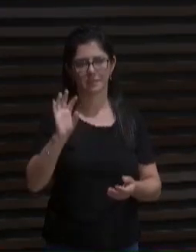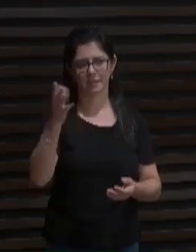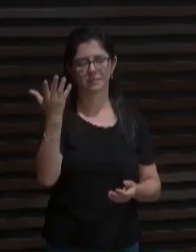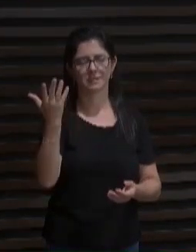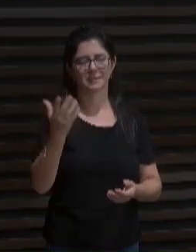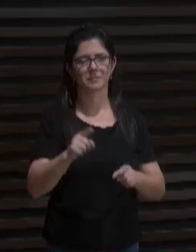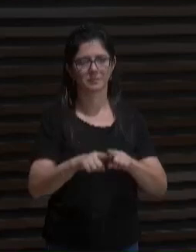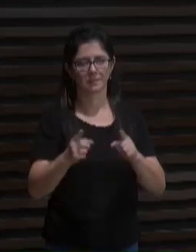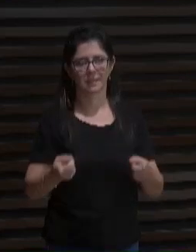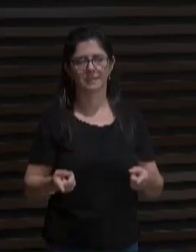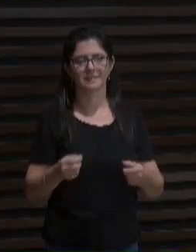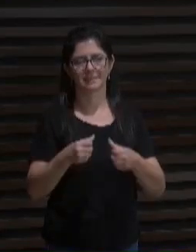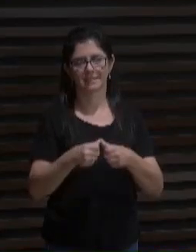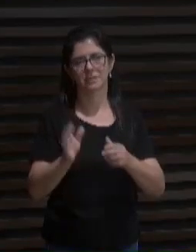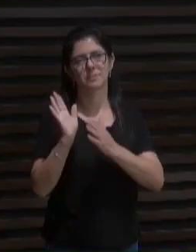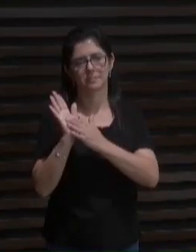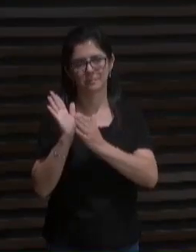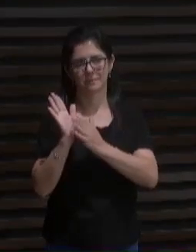resolver. Pedir,